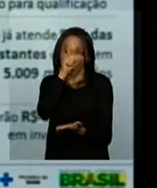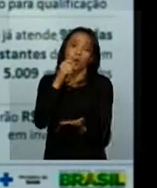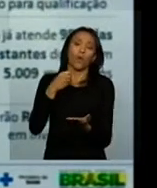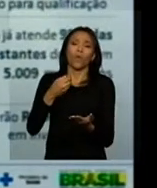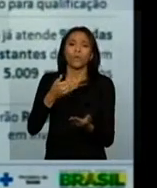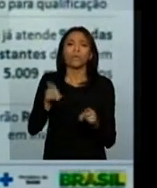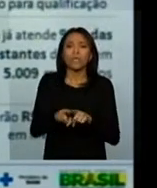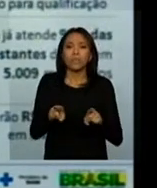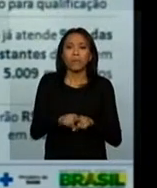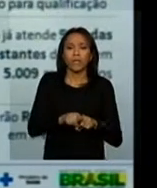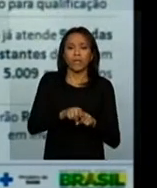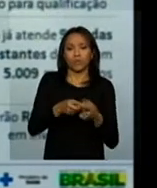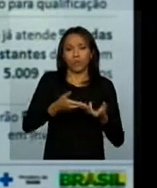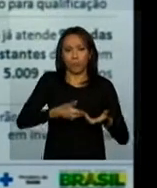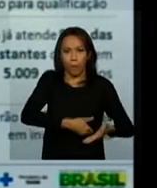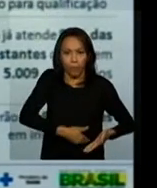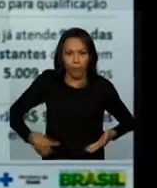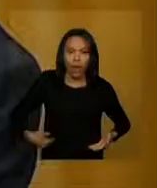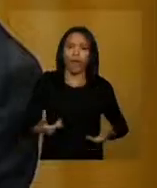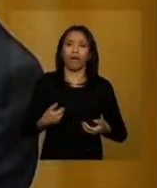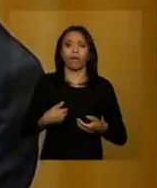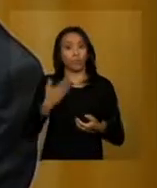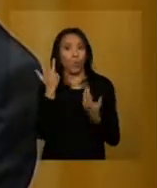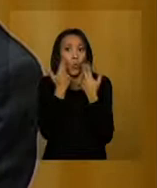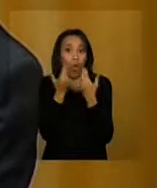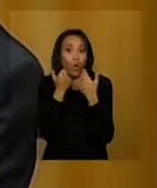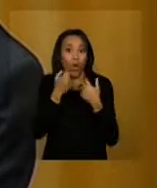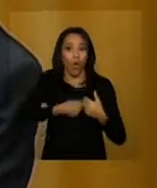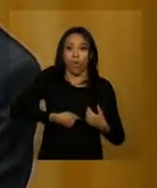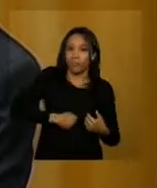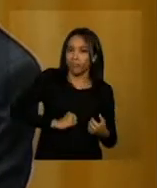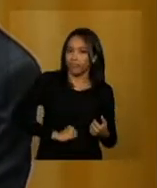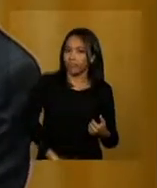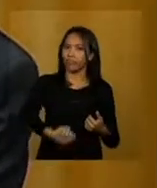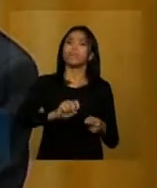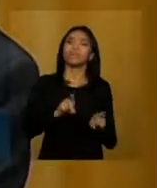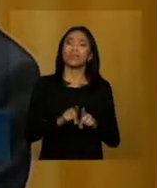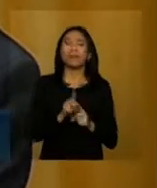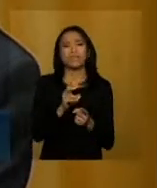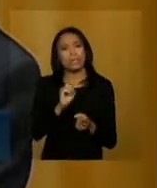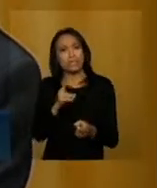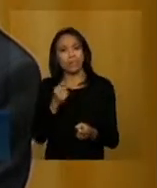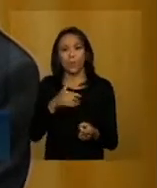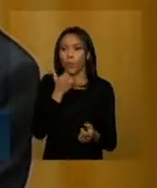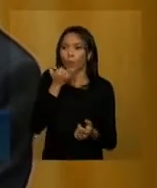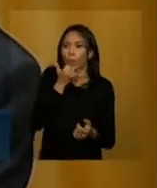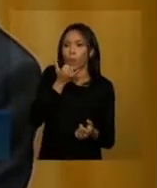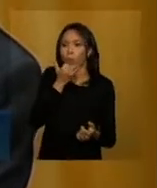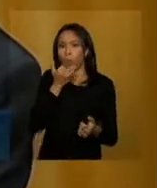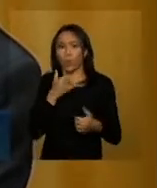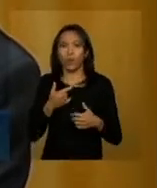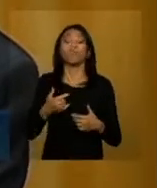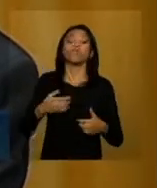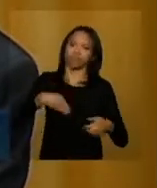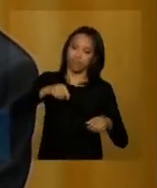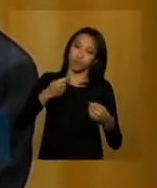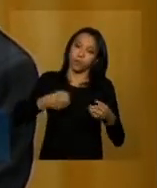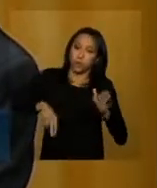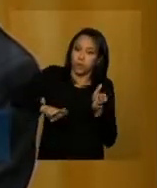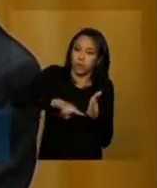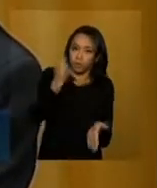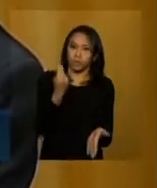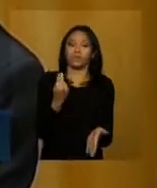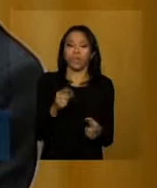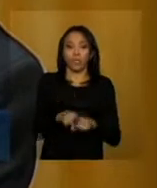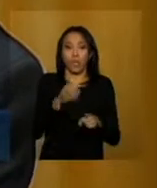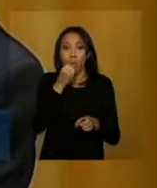de parto, priorizando o parto natural, fazendo cesariana quando precisa, com boas técnicas, a questão